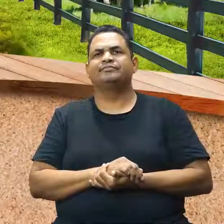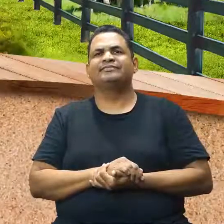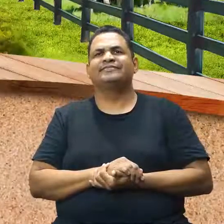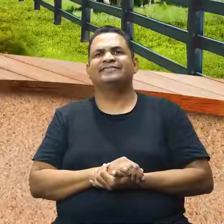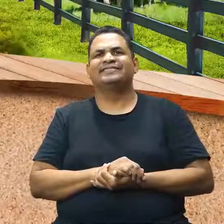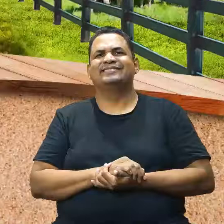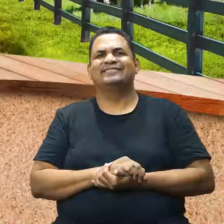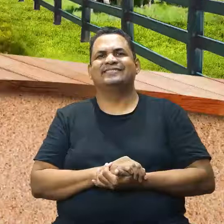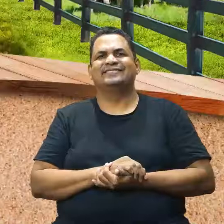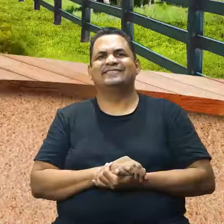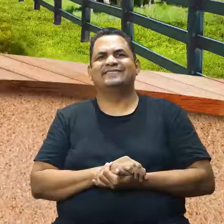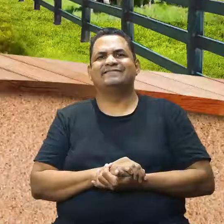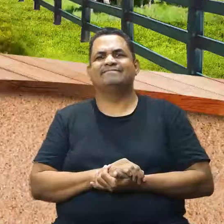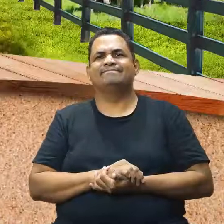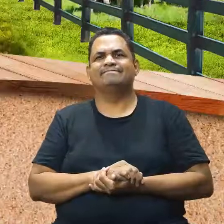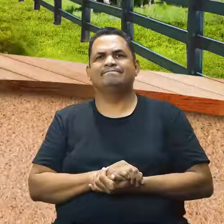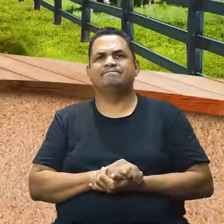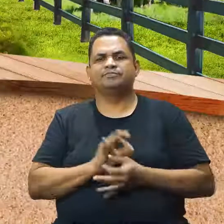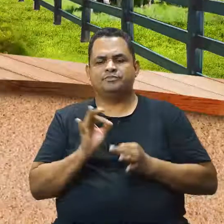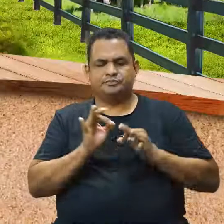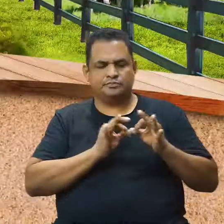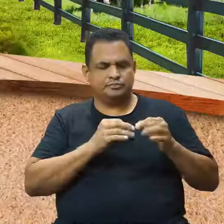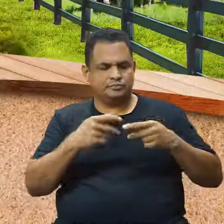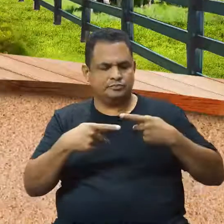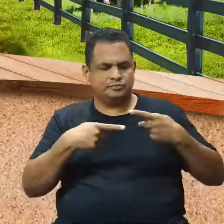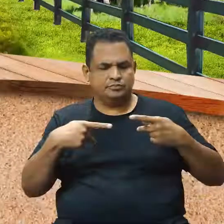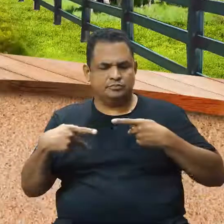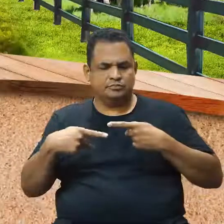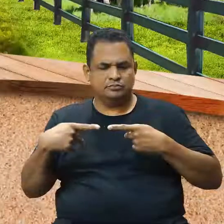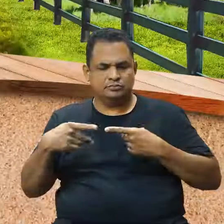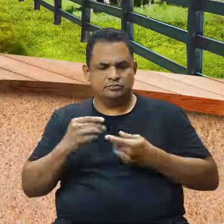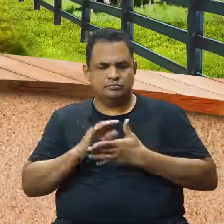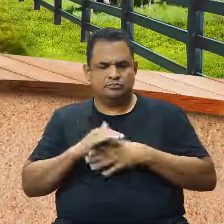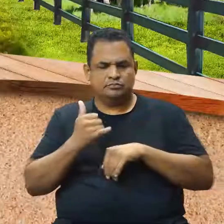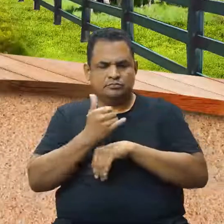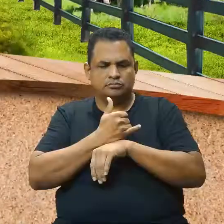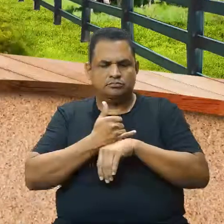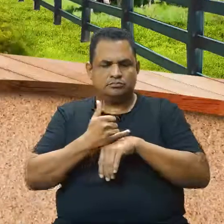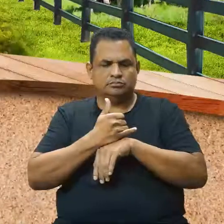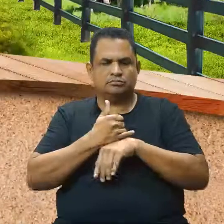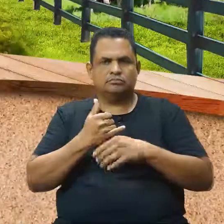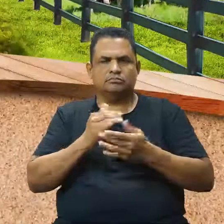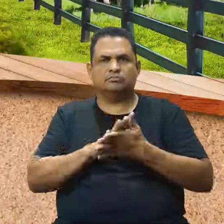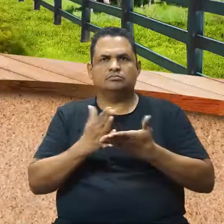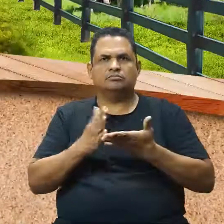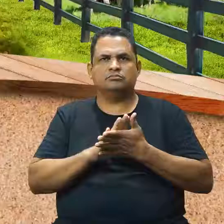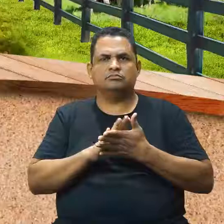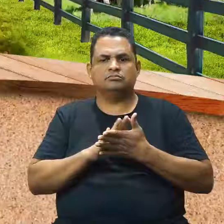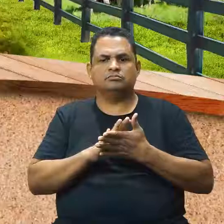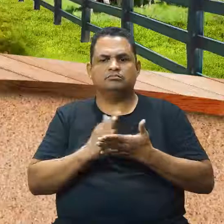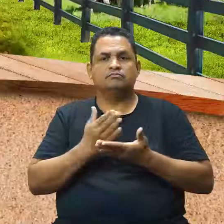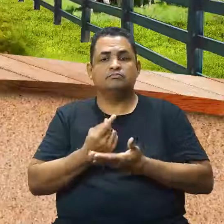aqui para vocês, o planejamento e a mão de obra especializada eleva um pouco